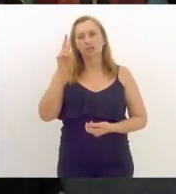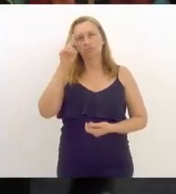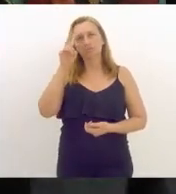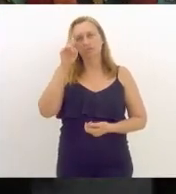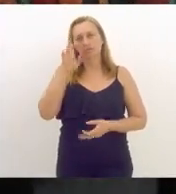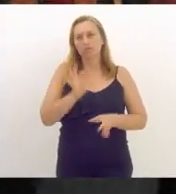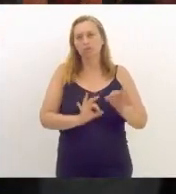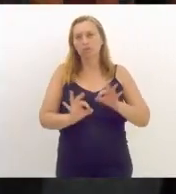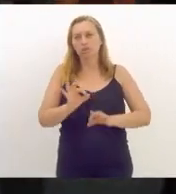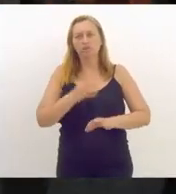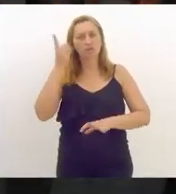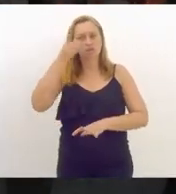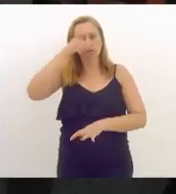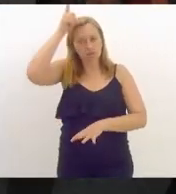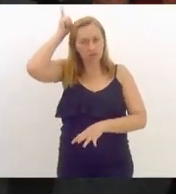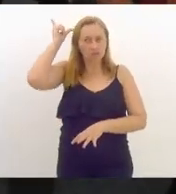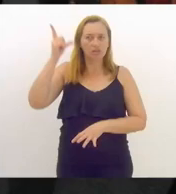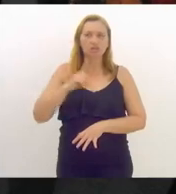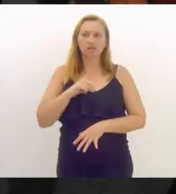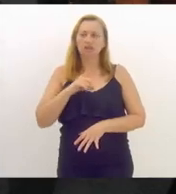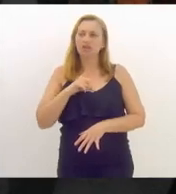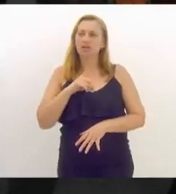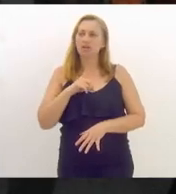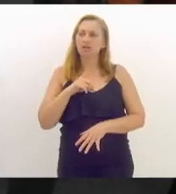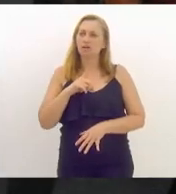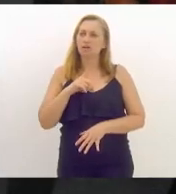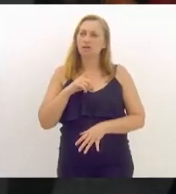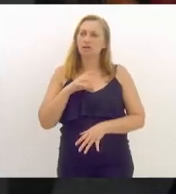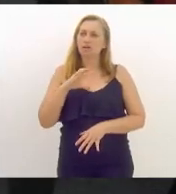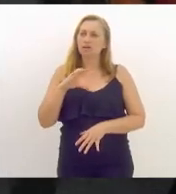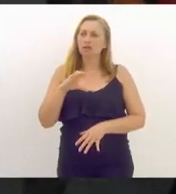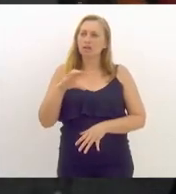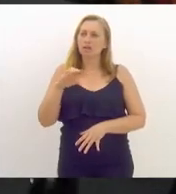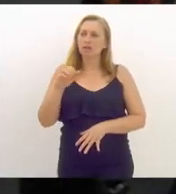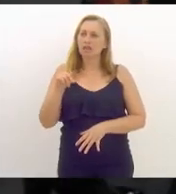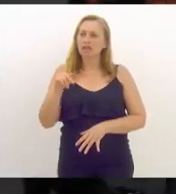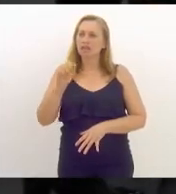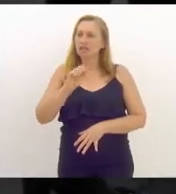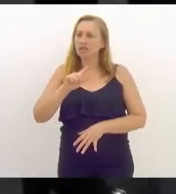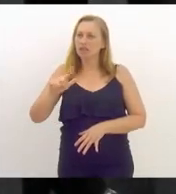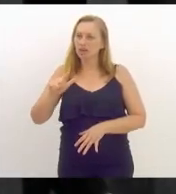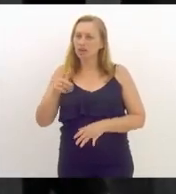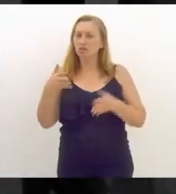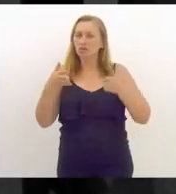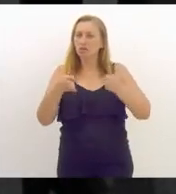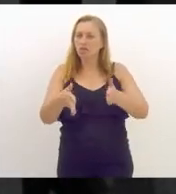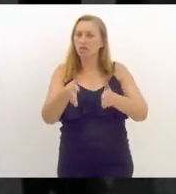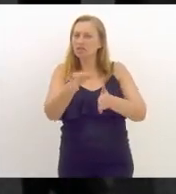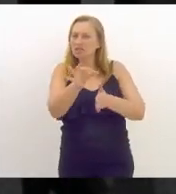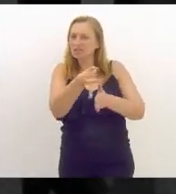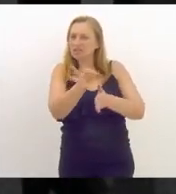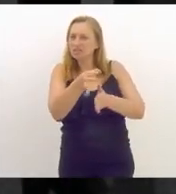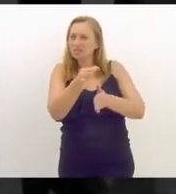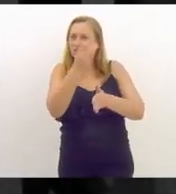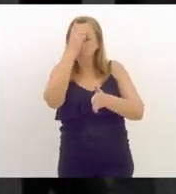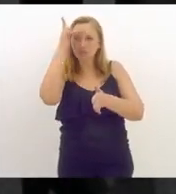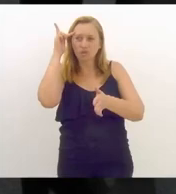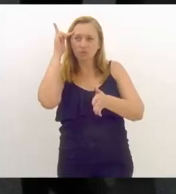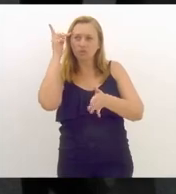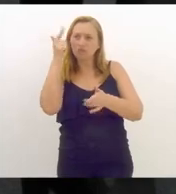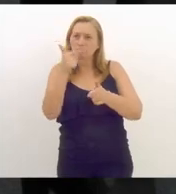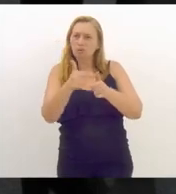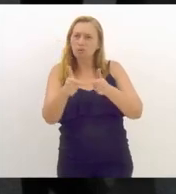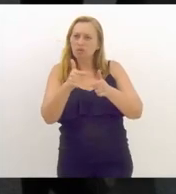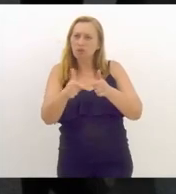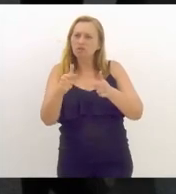dos Paulo que tem um desses canais a cabo canais fechados que focam justamente pessoas que têm